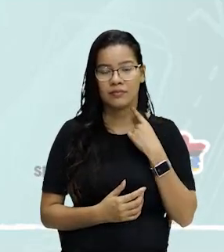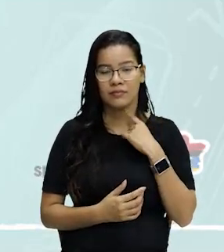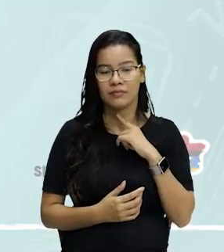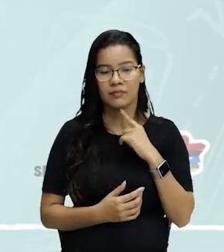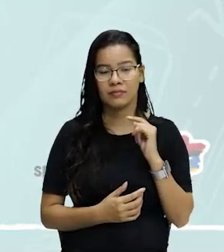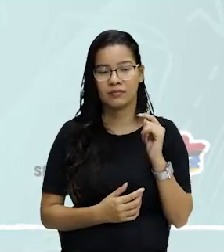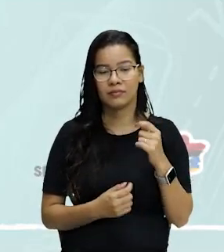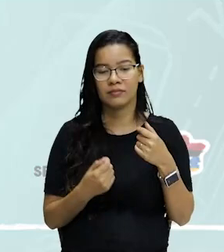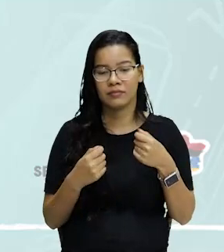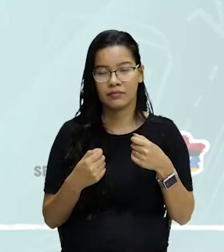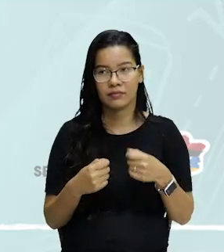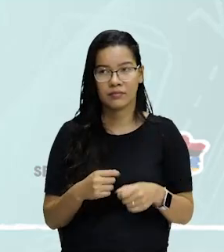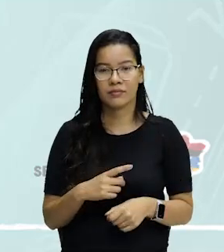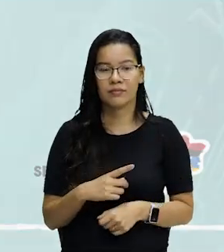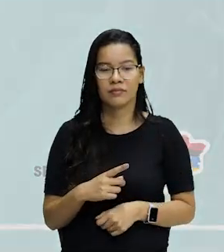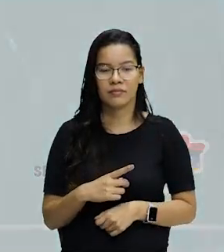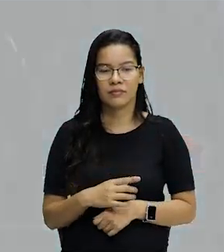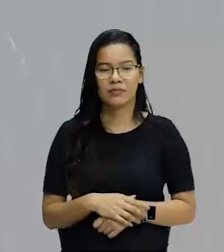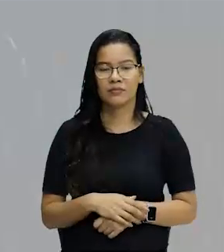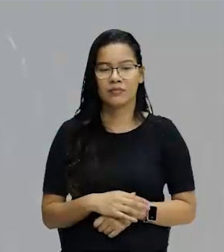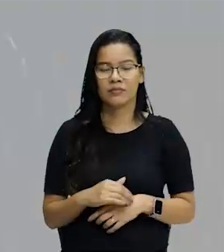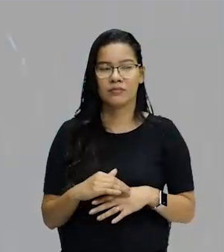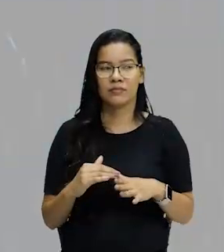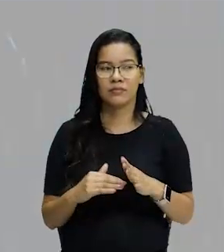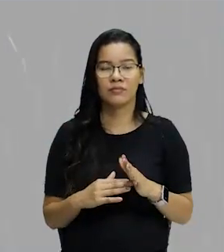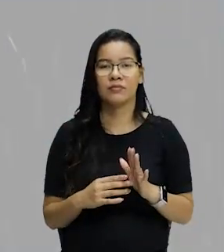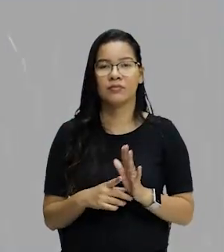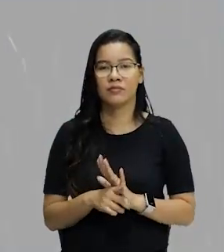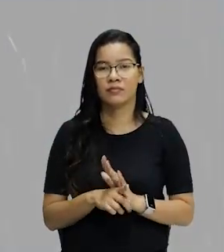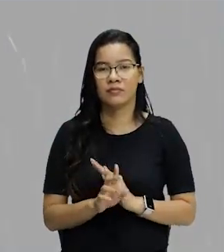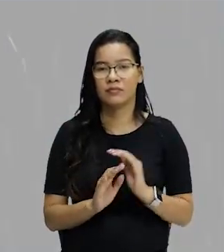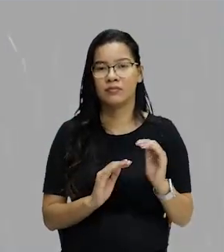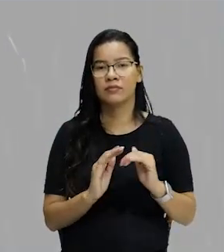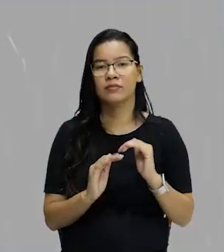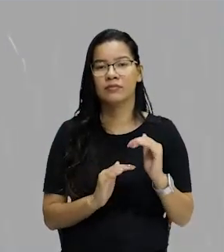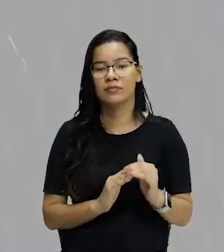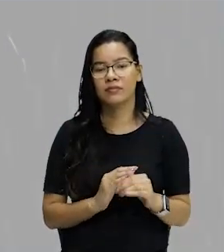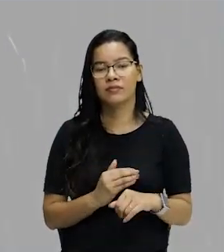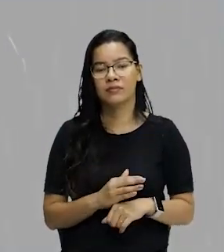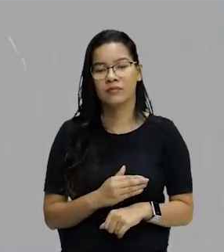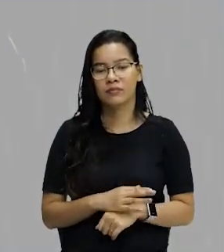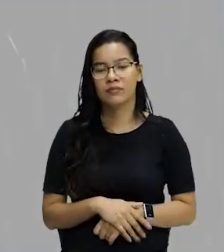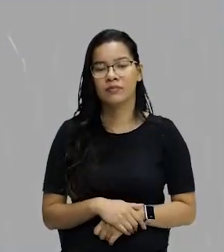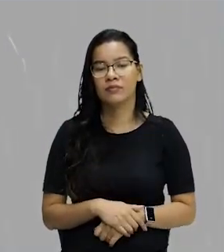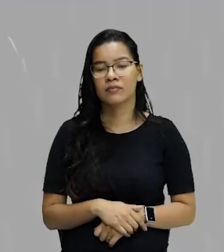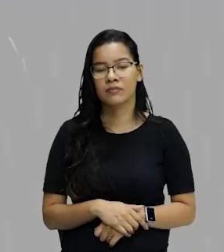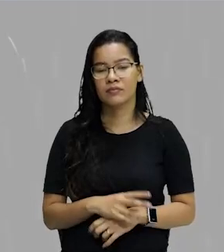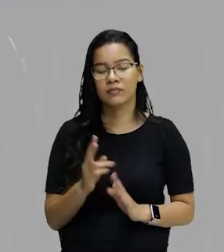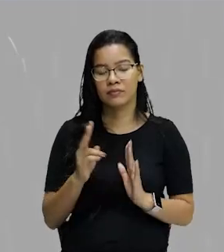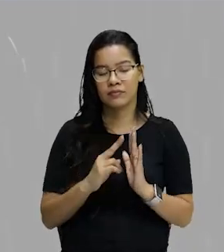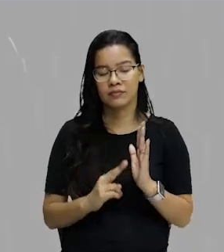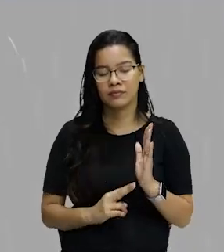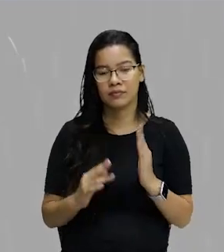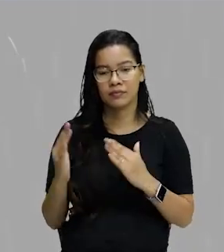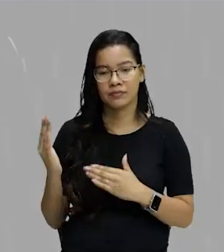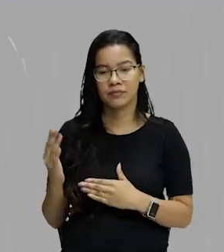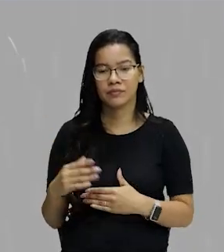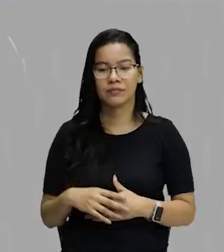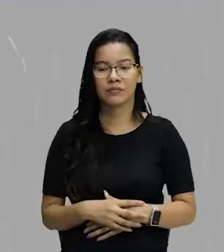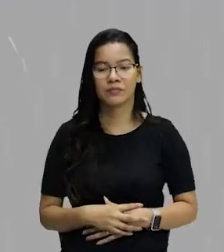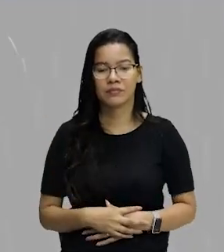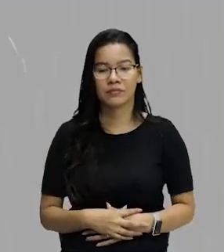ambiente, existe lá toda uma questão de procedimentos, que é praticar o desposto sabendo da necessidade, não